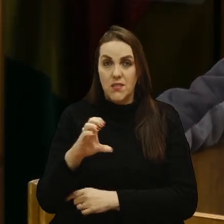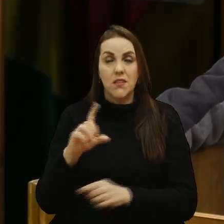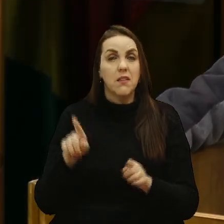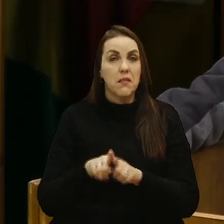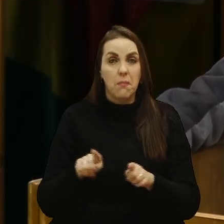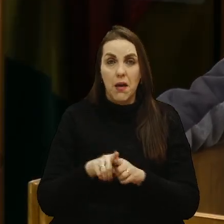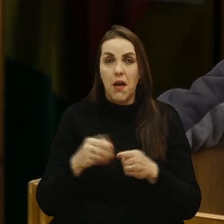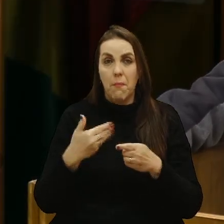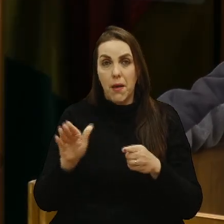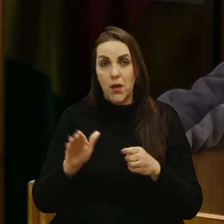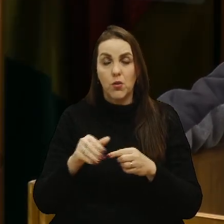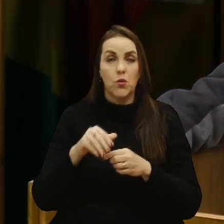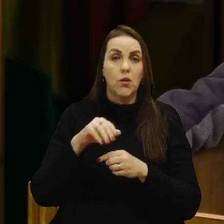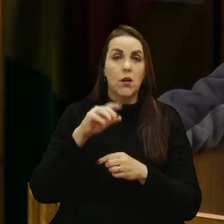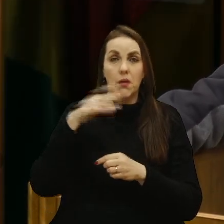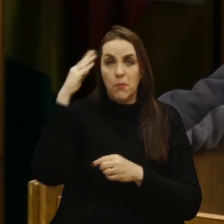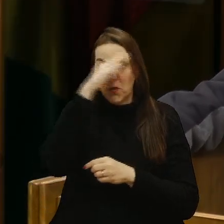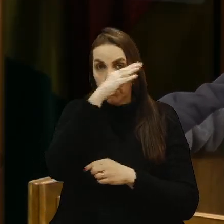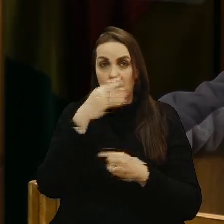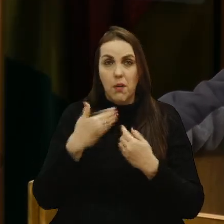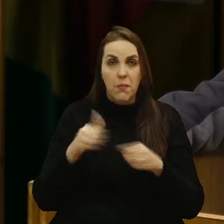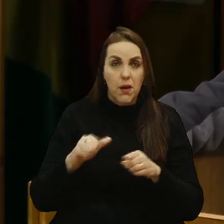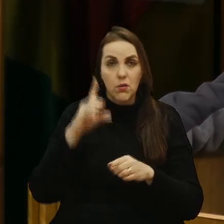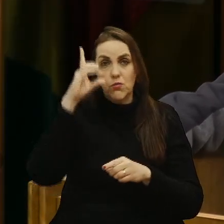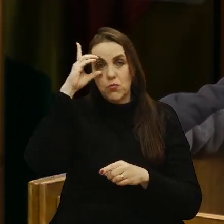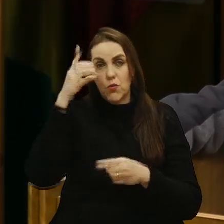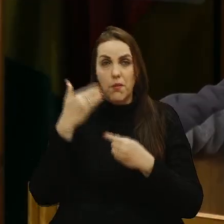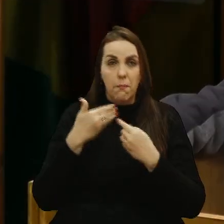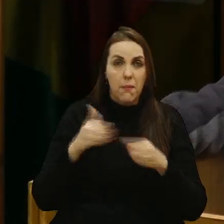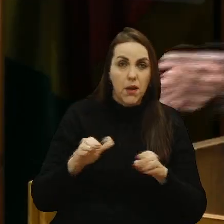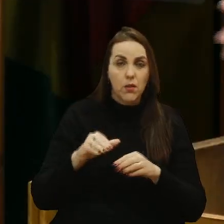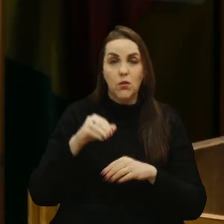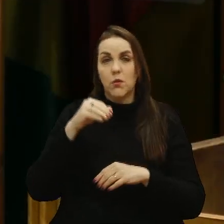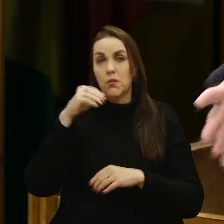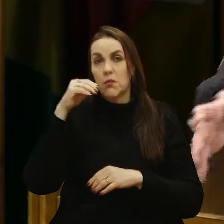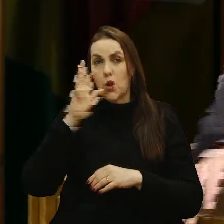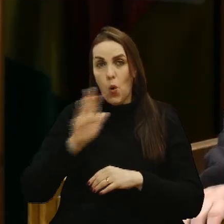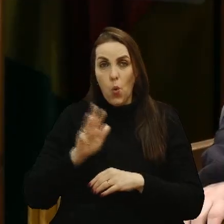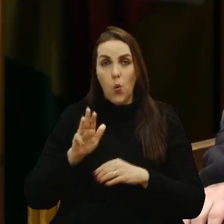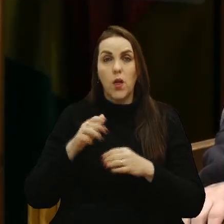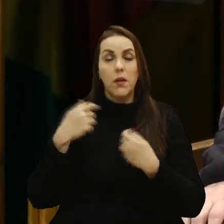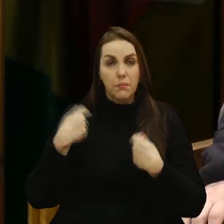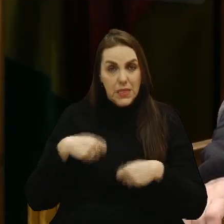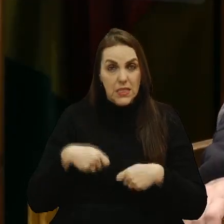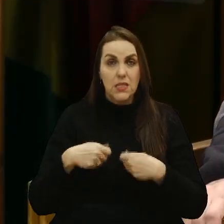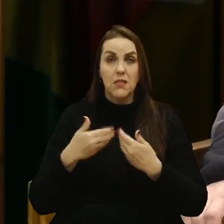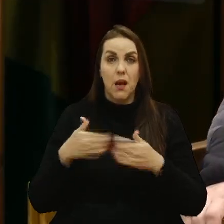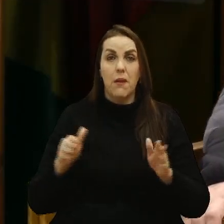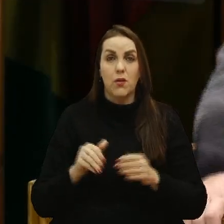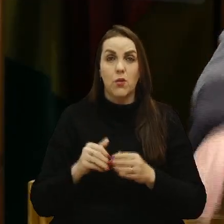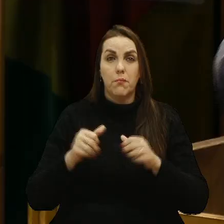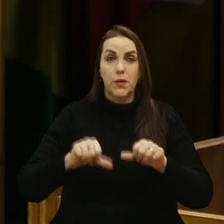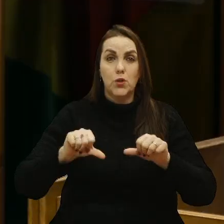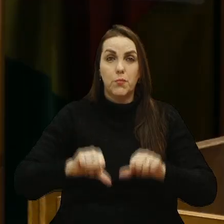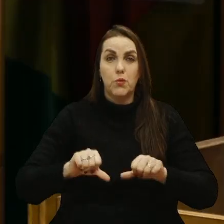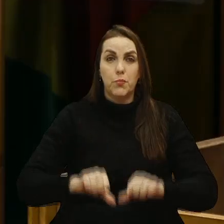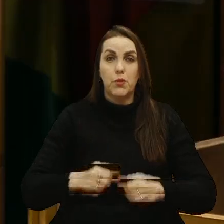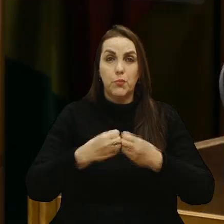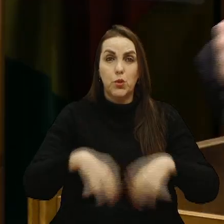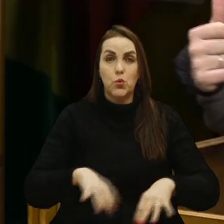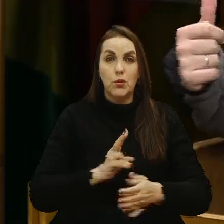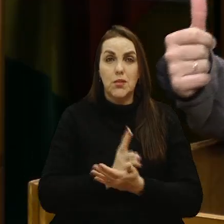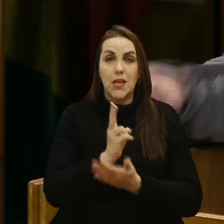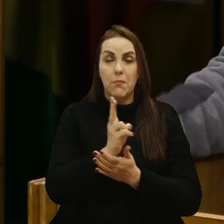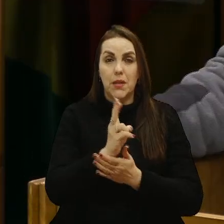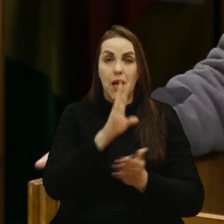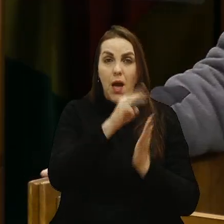governo Bolsonaro, ficou aberto. Deu prejuízo no governo Dilma, ficou aberto. Deu prejuízo no governo Lula e tem que ficar aberto. O que a gente diverge aqui é do modelo de